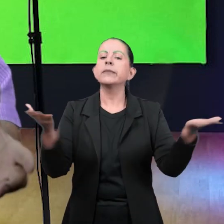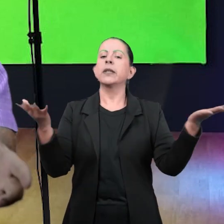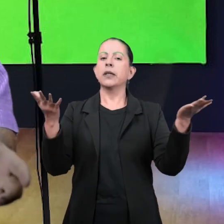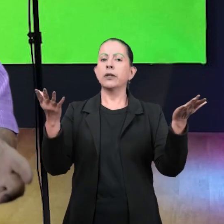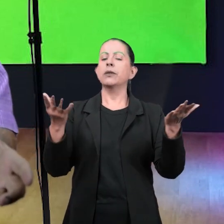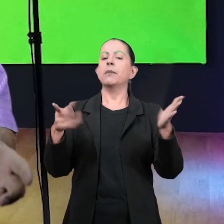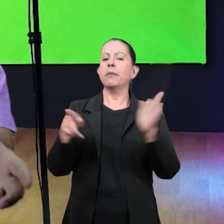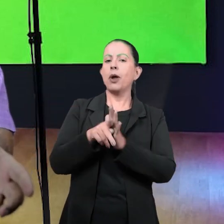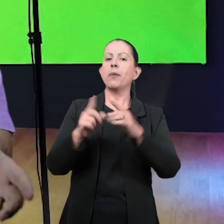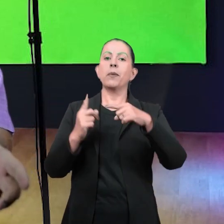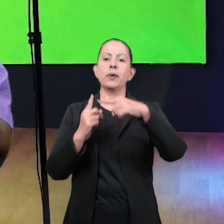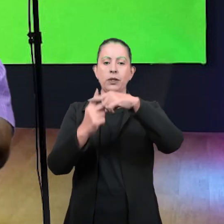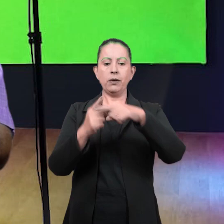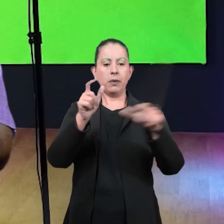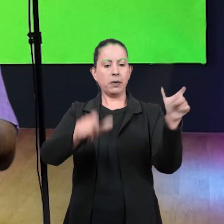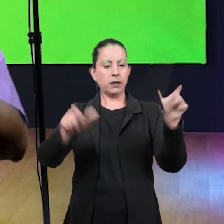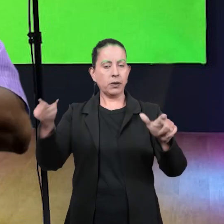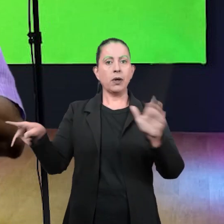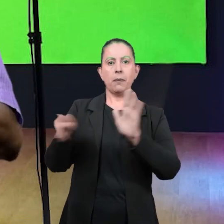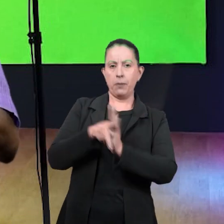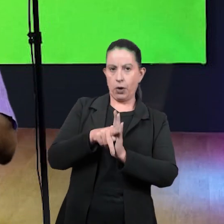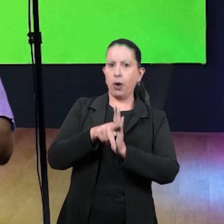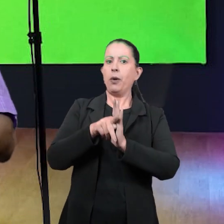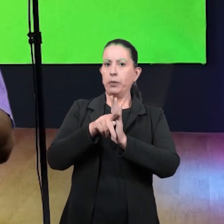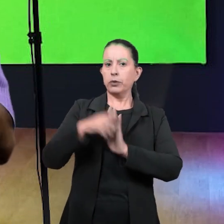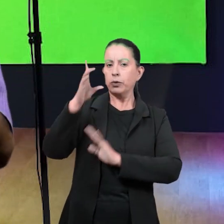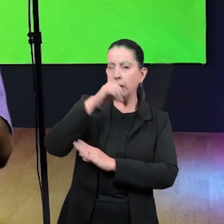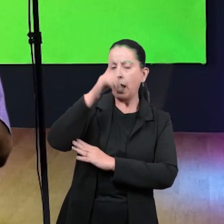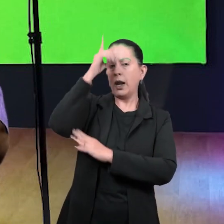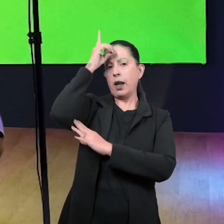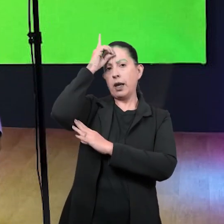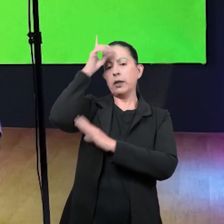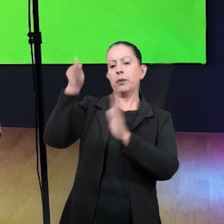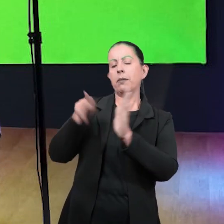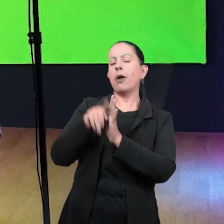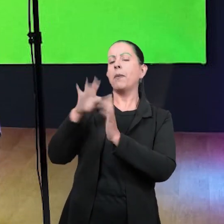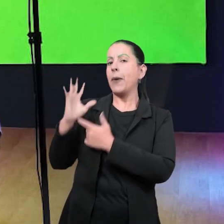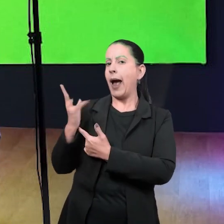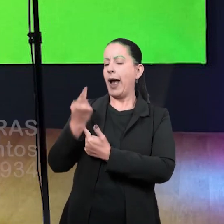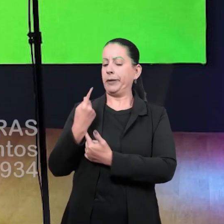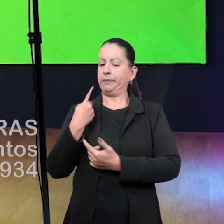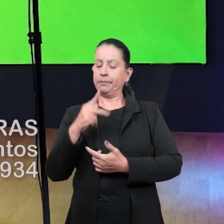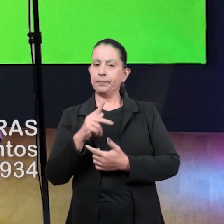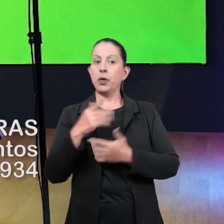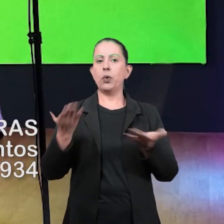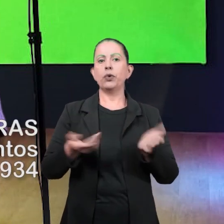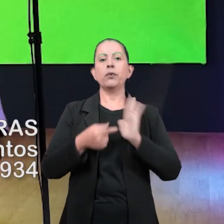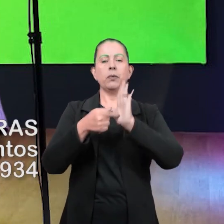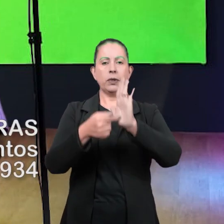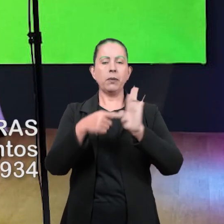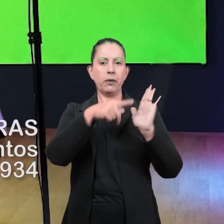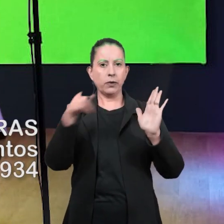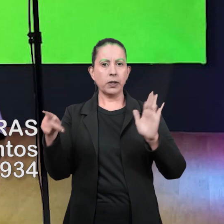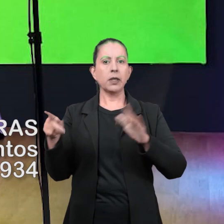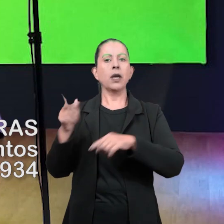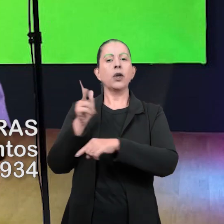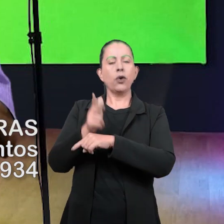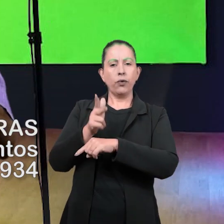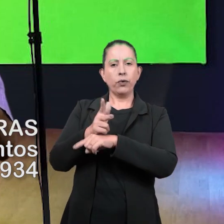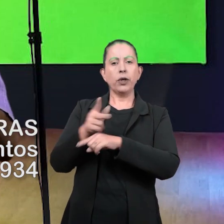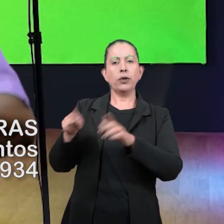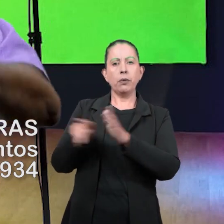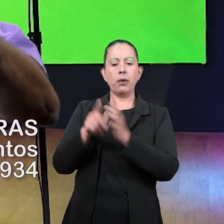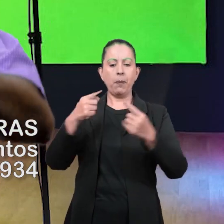mensagens positivas para as pessoas através do seu talento, através da sua arte. Hoje eu vou mostrar para vocês um